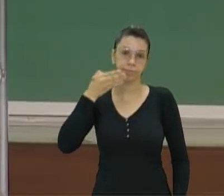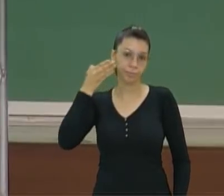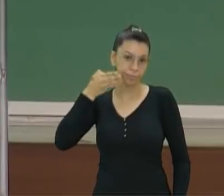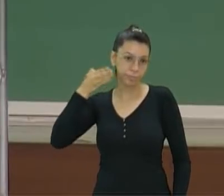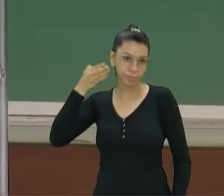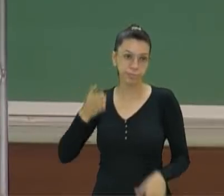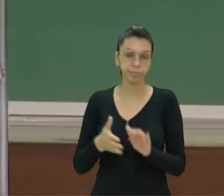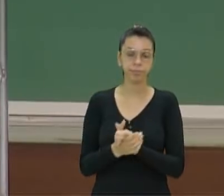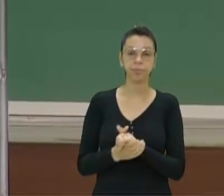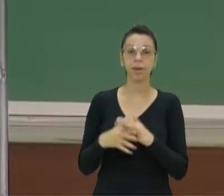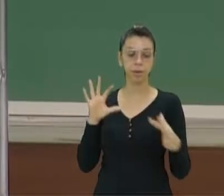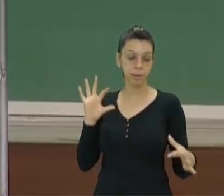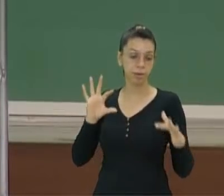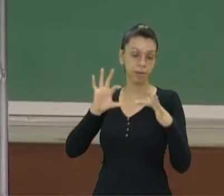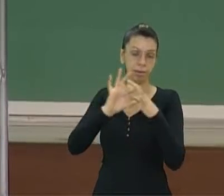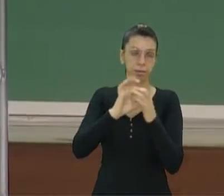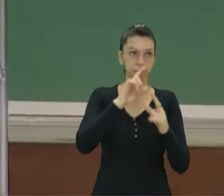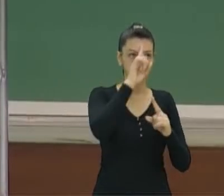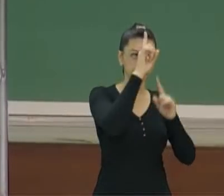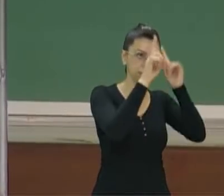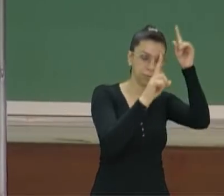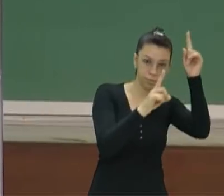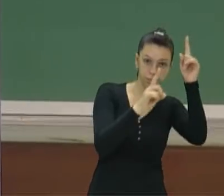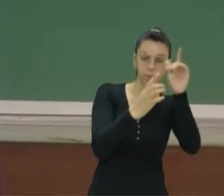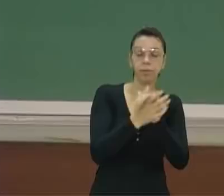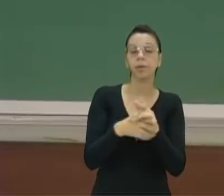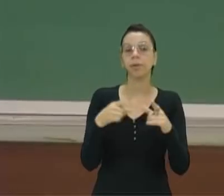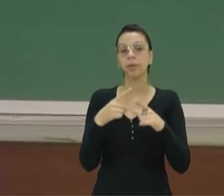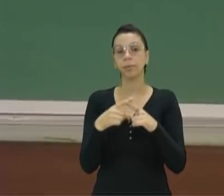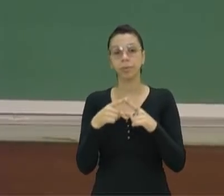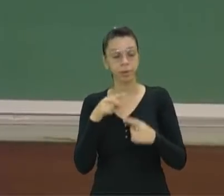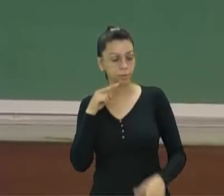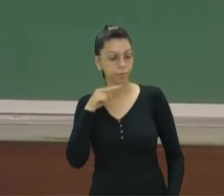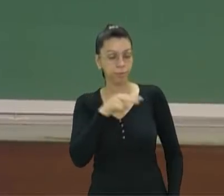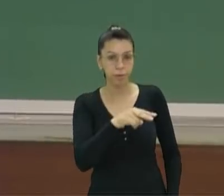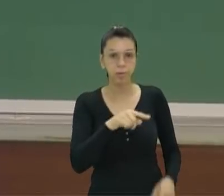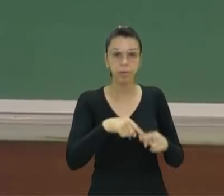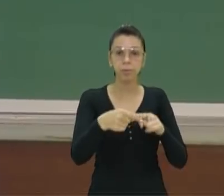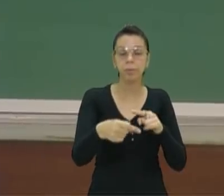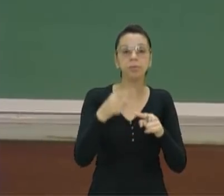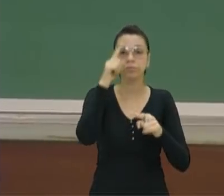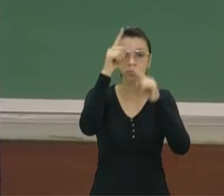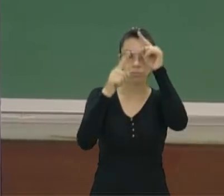esteve associado à intuição, porque você se deparou com aquilo primordialmente, ok?